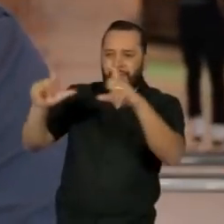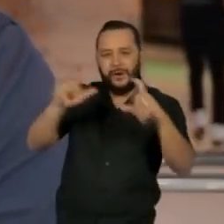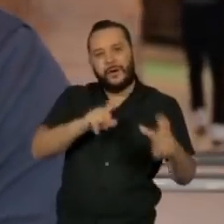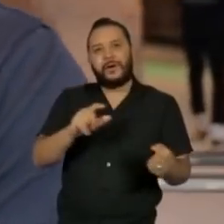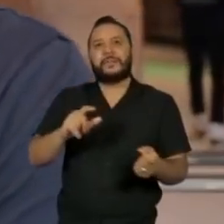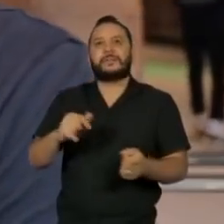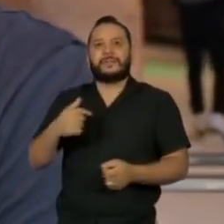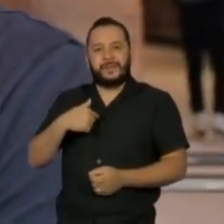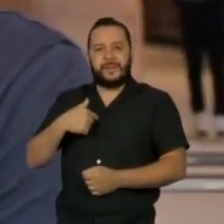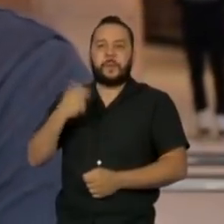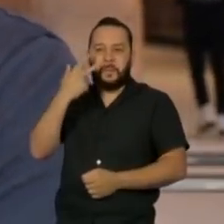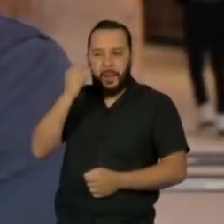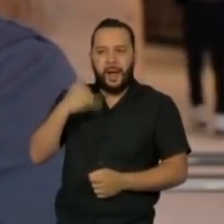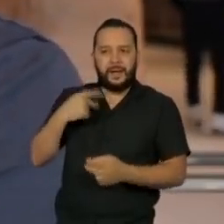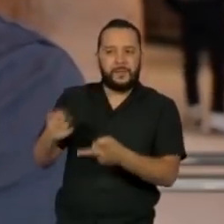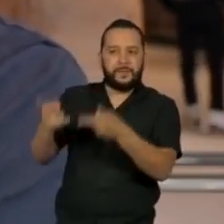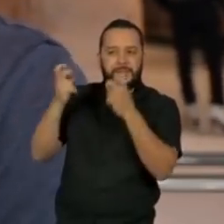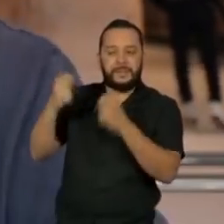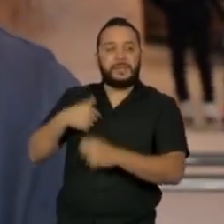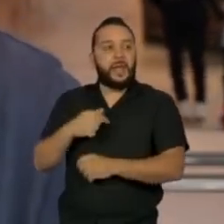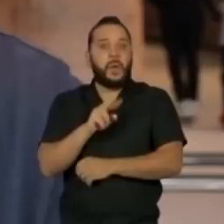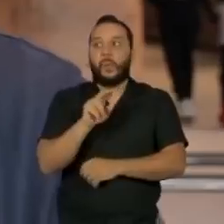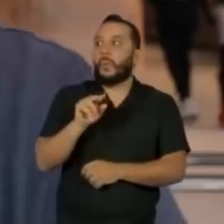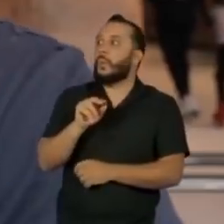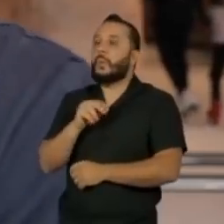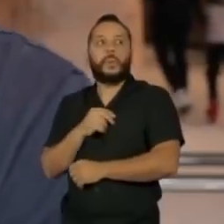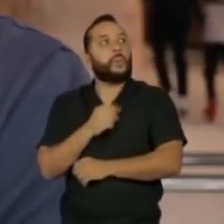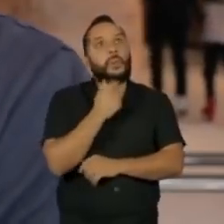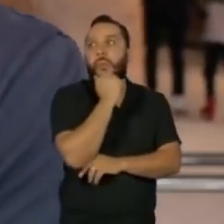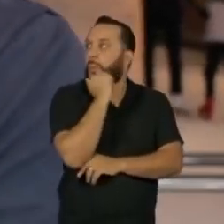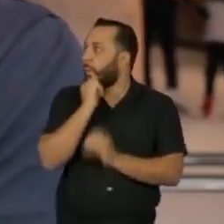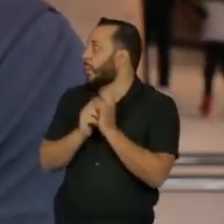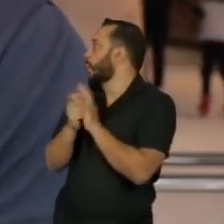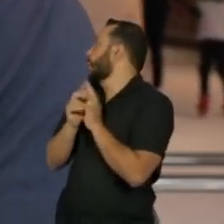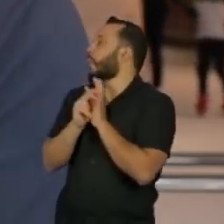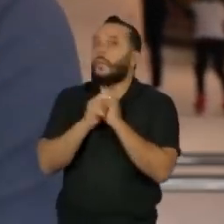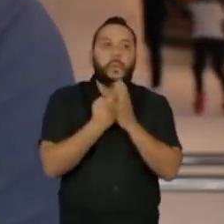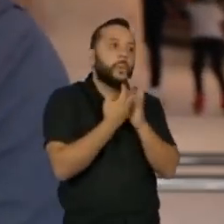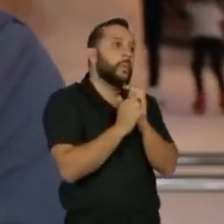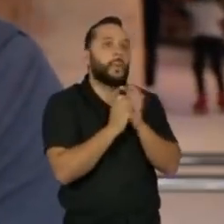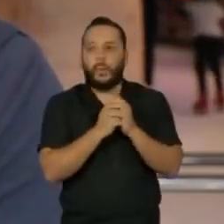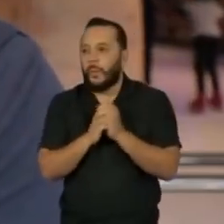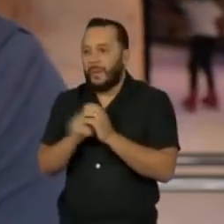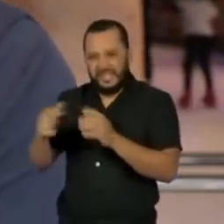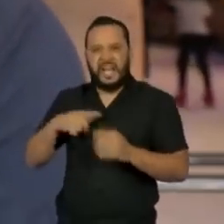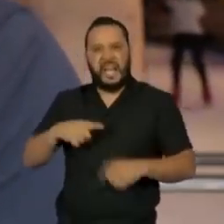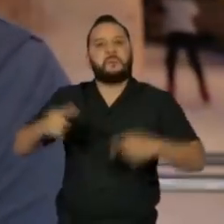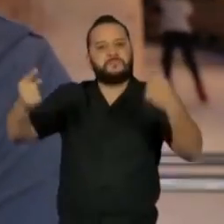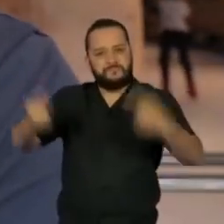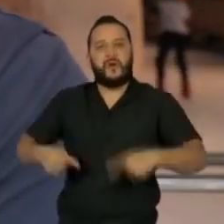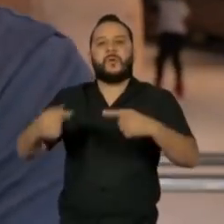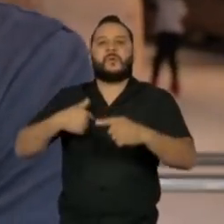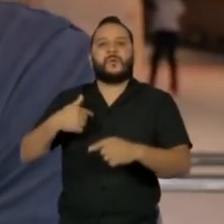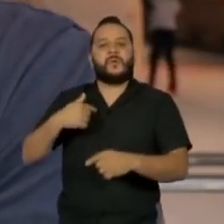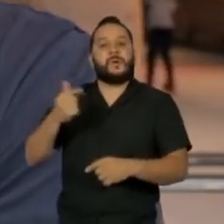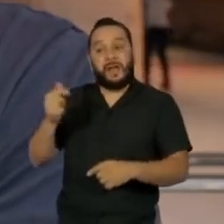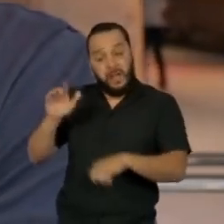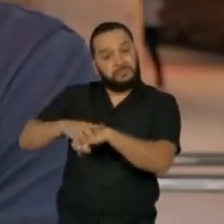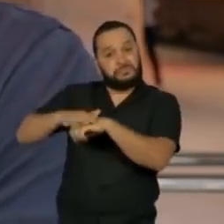como pai percebe. Tava assoviando, ficava mexendo na mão, mas enfrentou, sabe? E ela que quis.